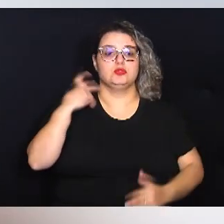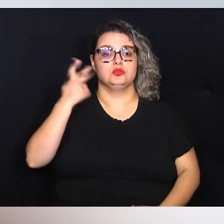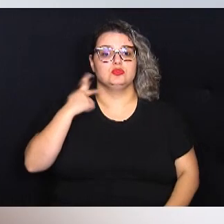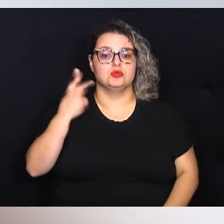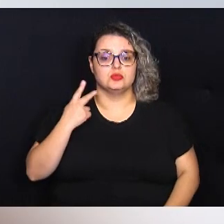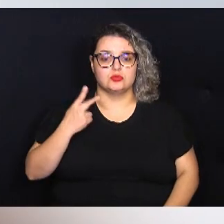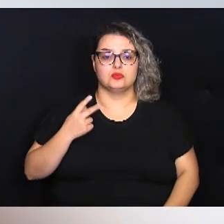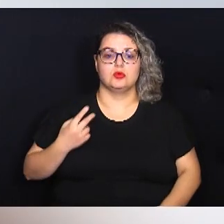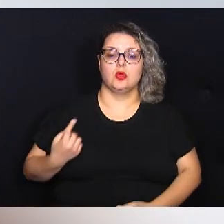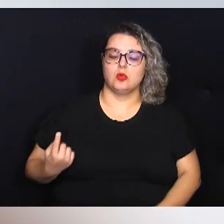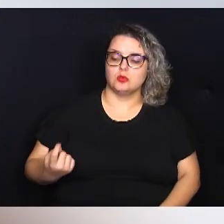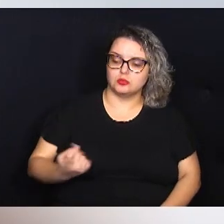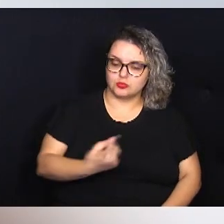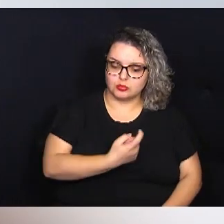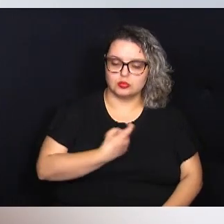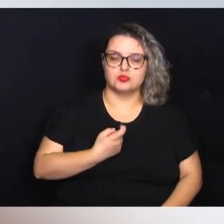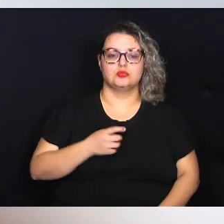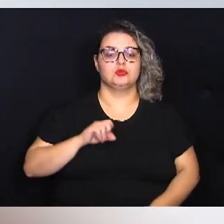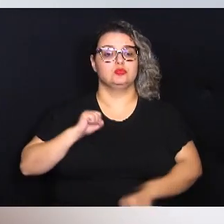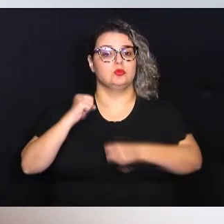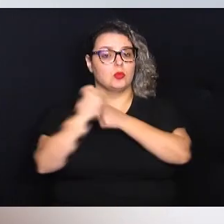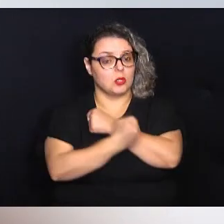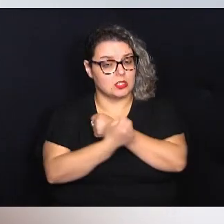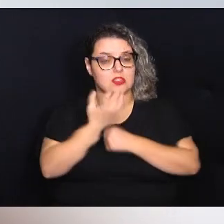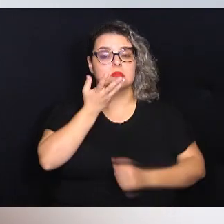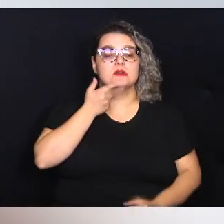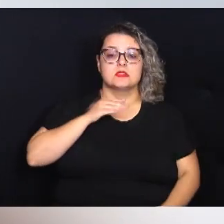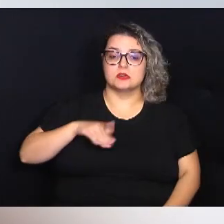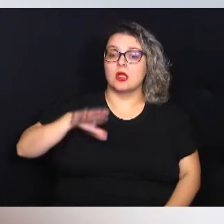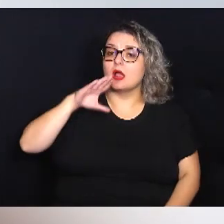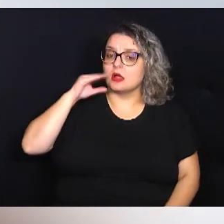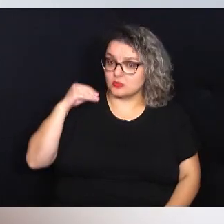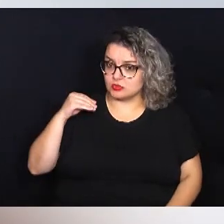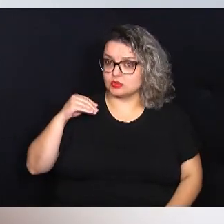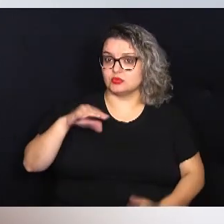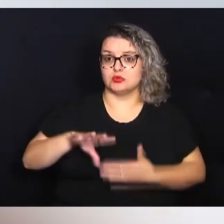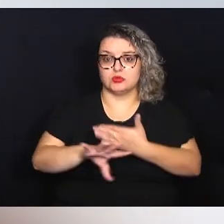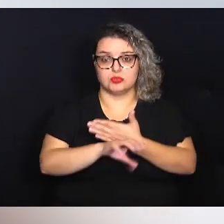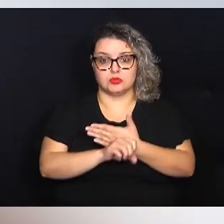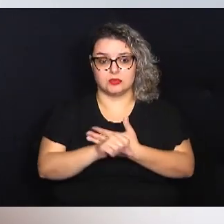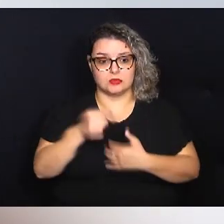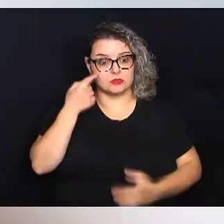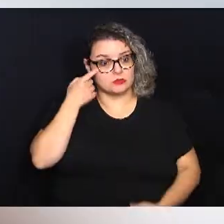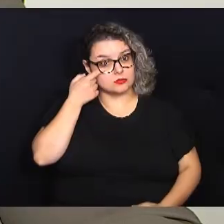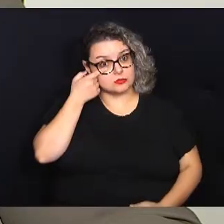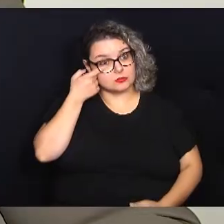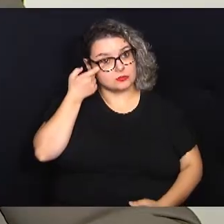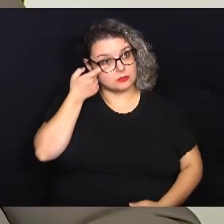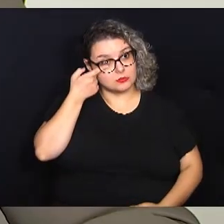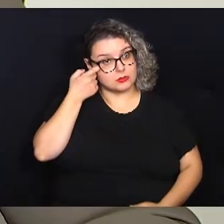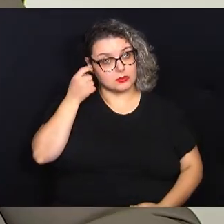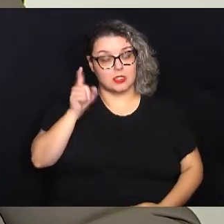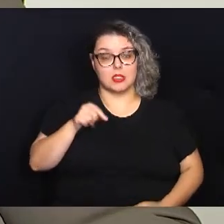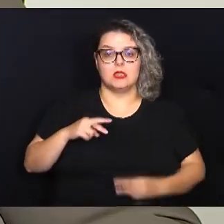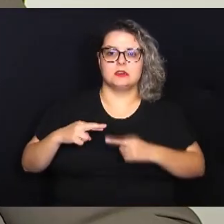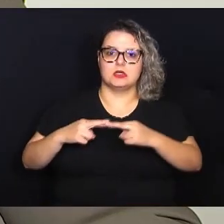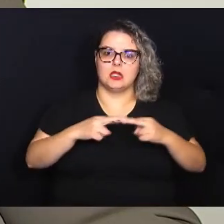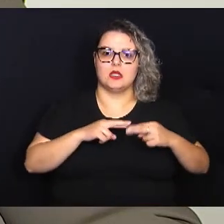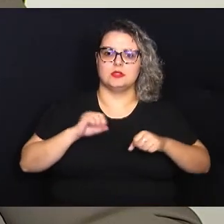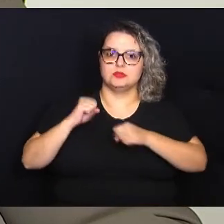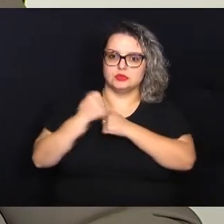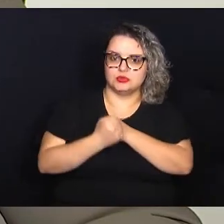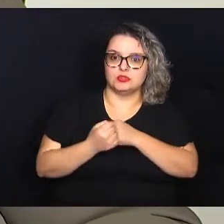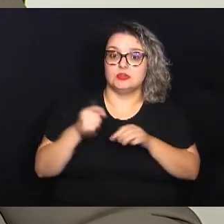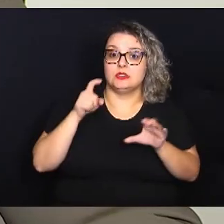construção de uma política universal de proteção às crianças e adolescentes em orfandade. E essa rede de proteção,